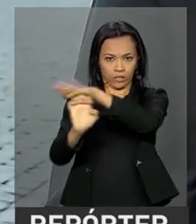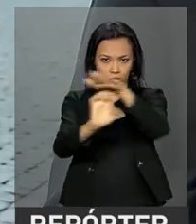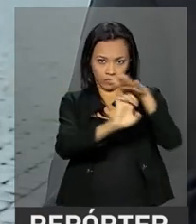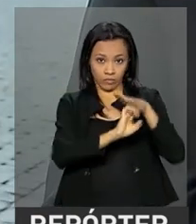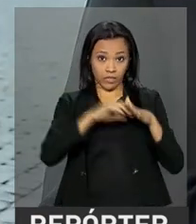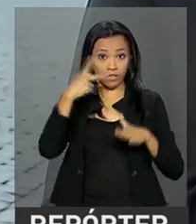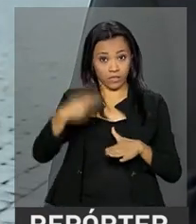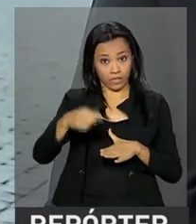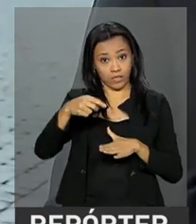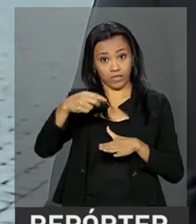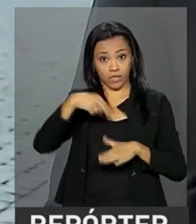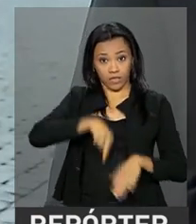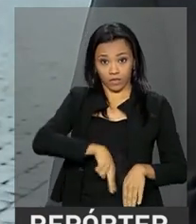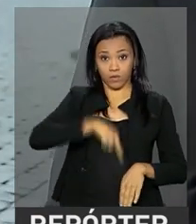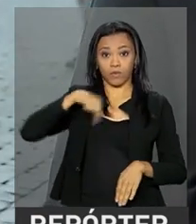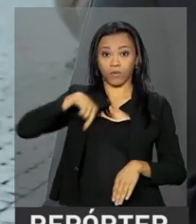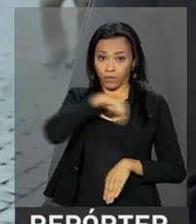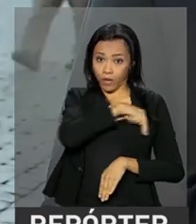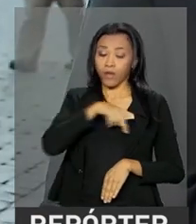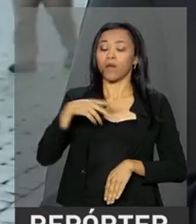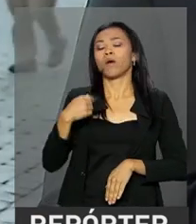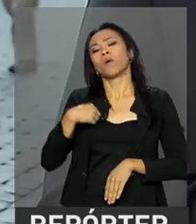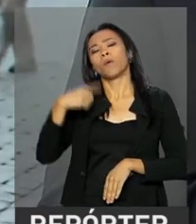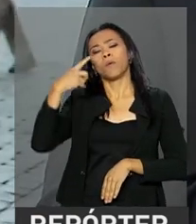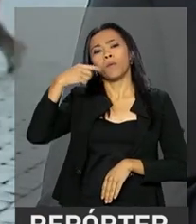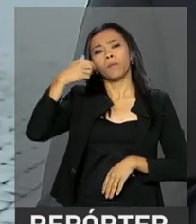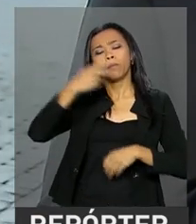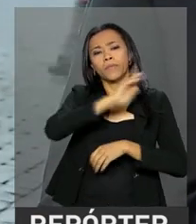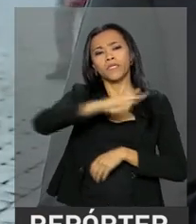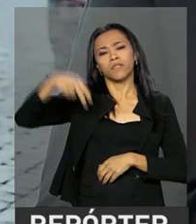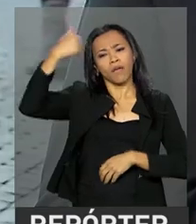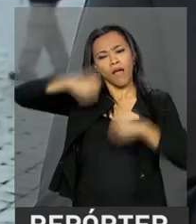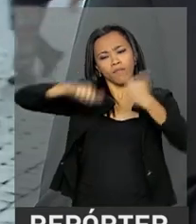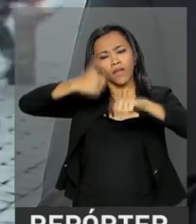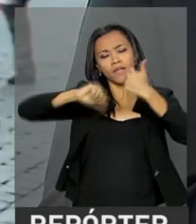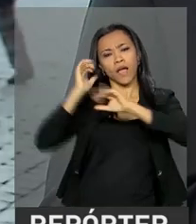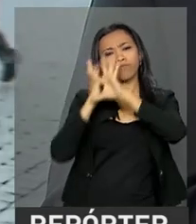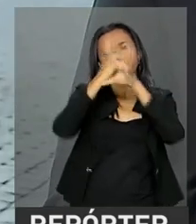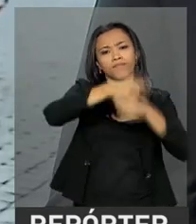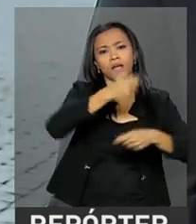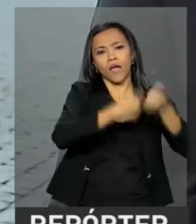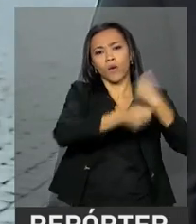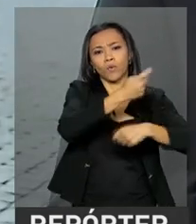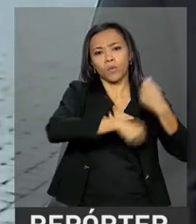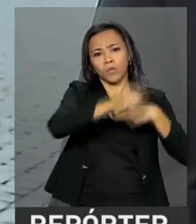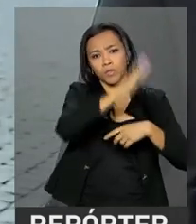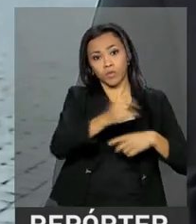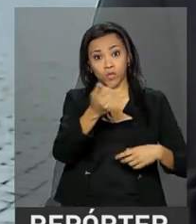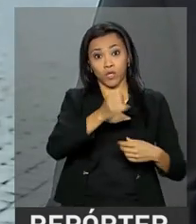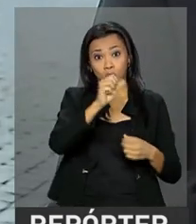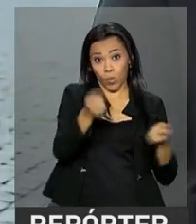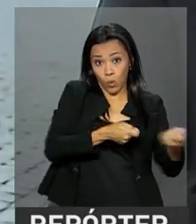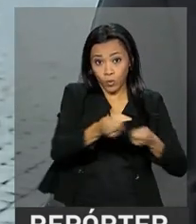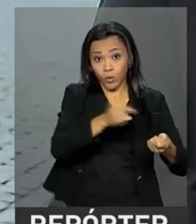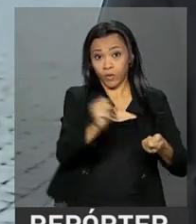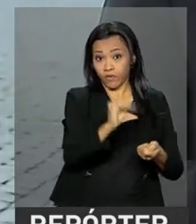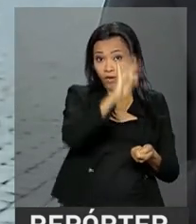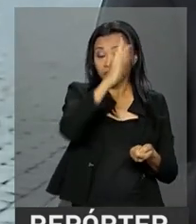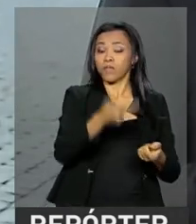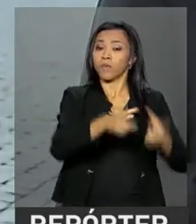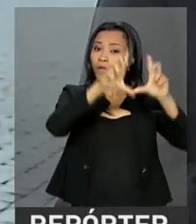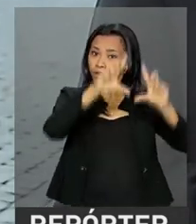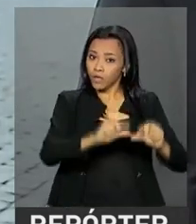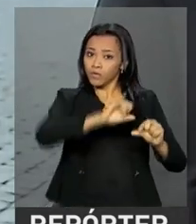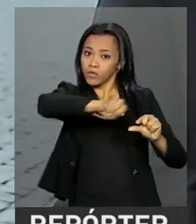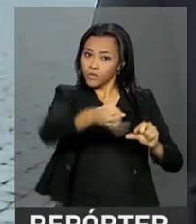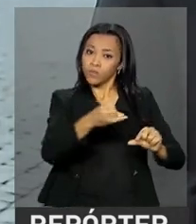presidente Michel Temer vai fazer um balanço da economia brasileira, que controlou a inflação, reduziu os juros e retomou